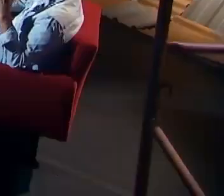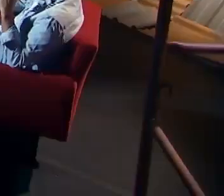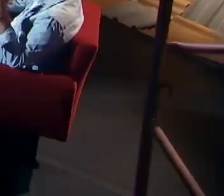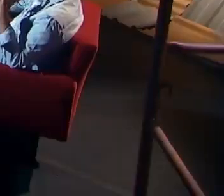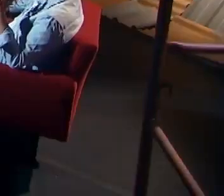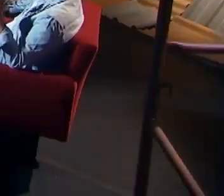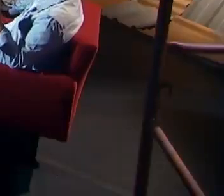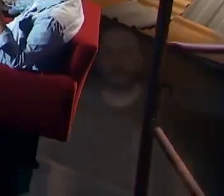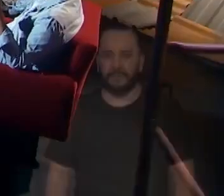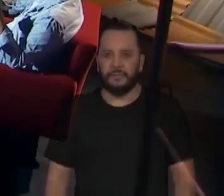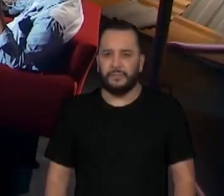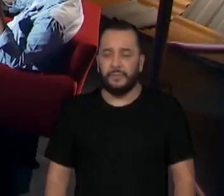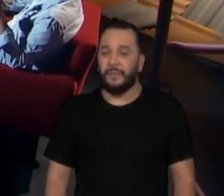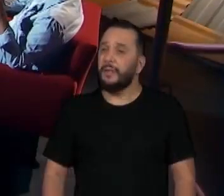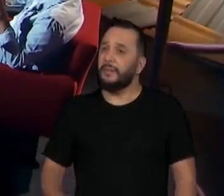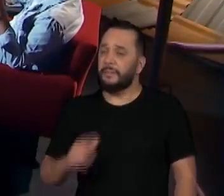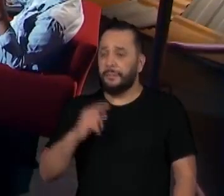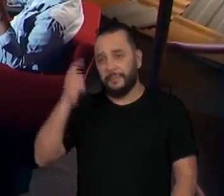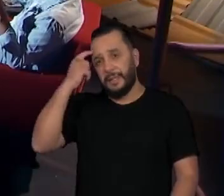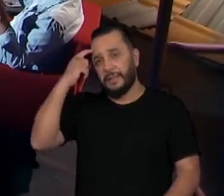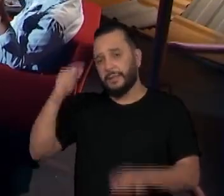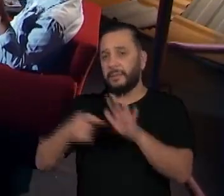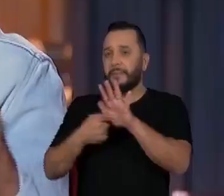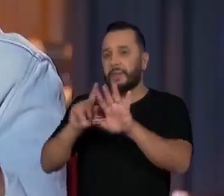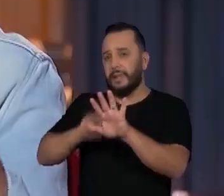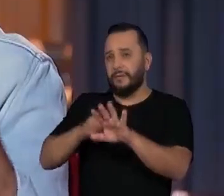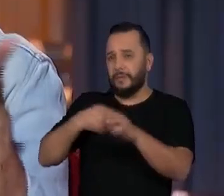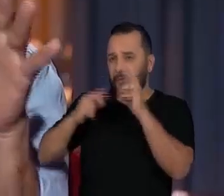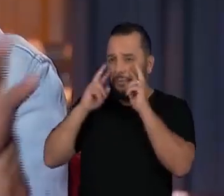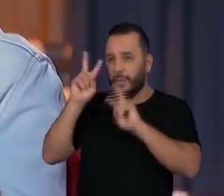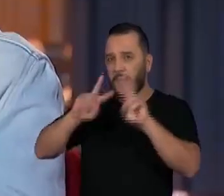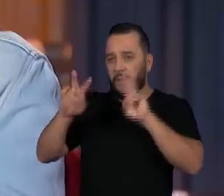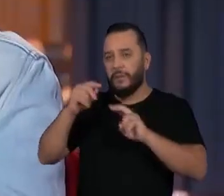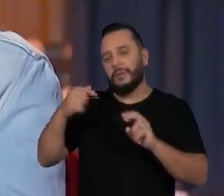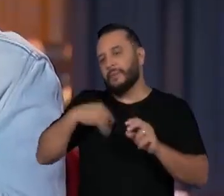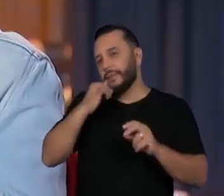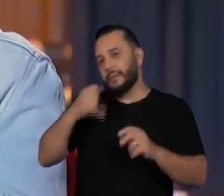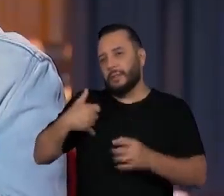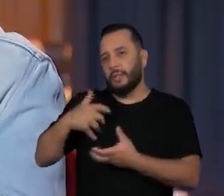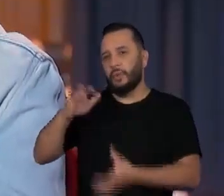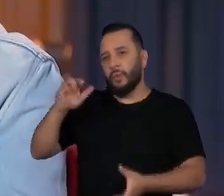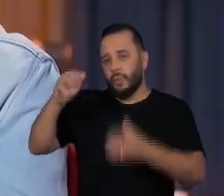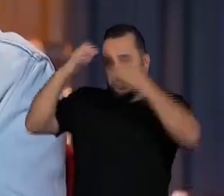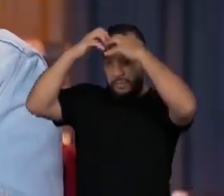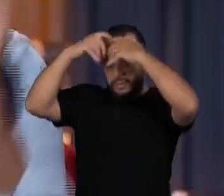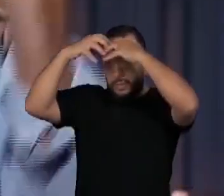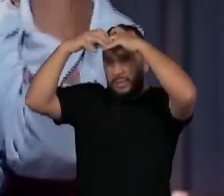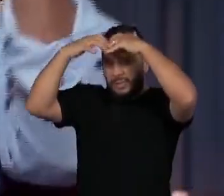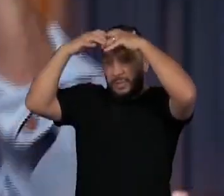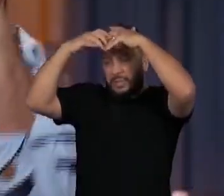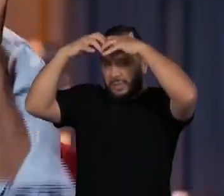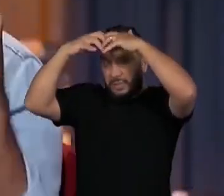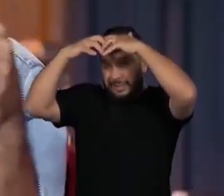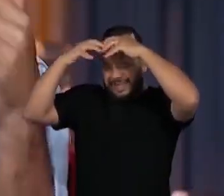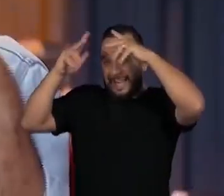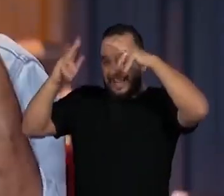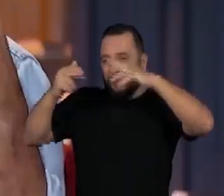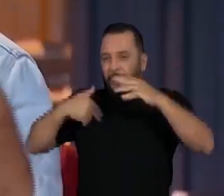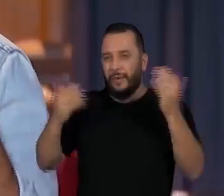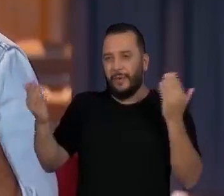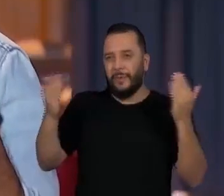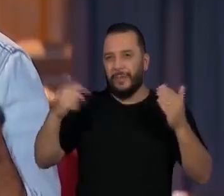se esqueçam aumentar para visual o cérebro de um idoso seria como o Grand Canyon cada um daqueles fios de